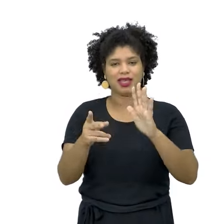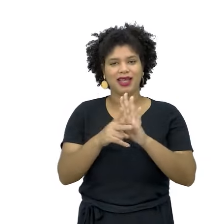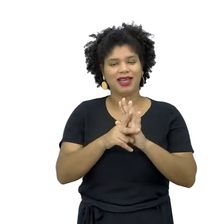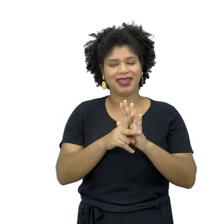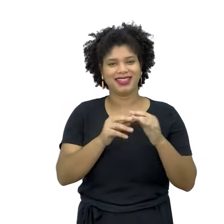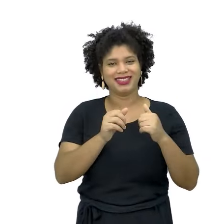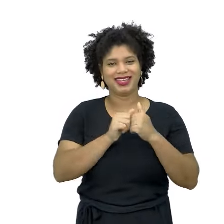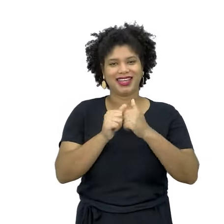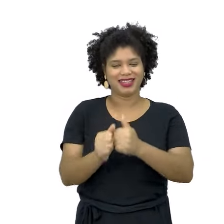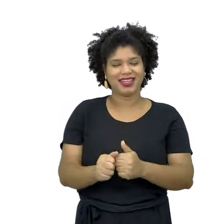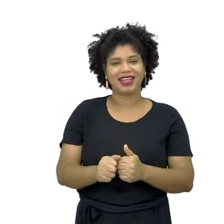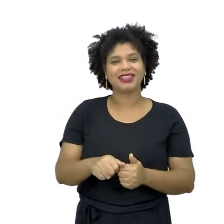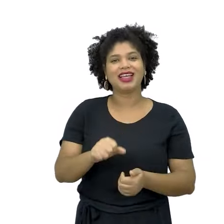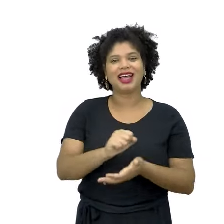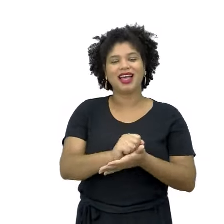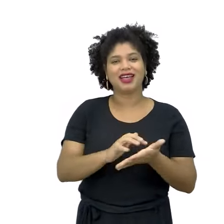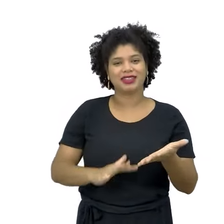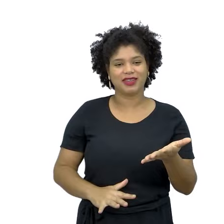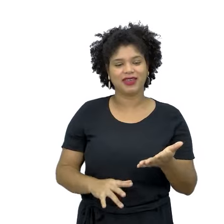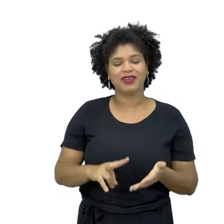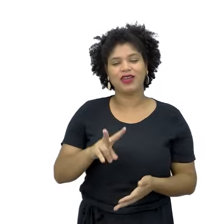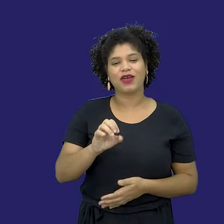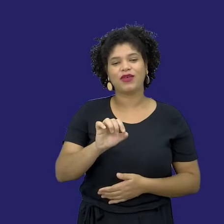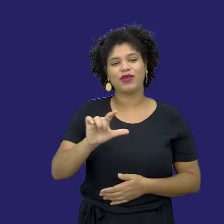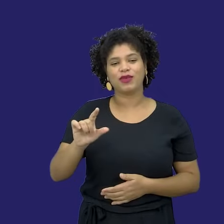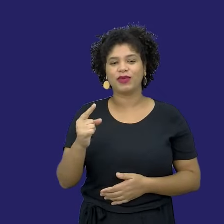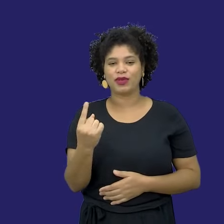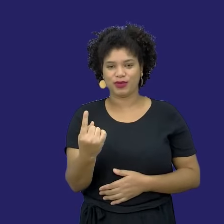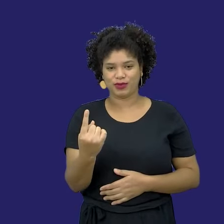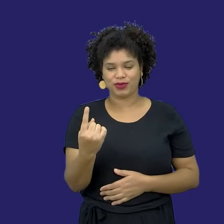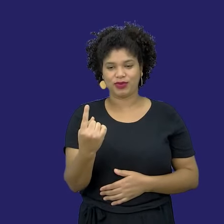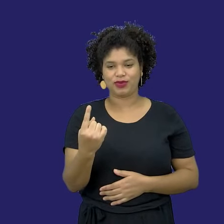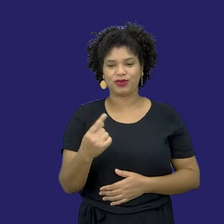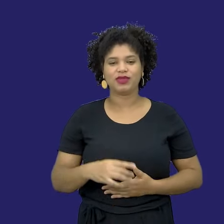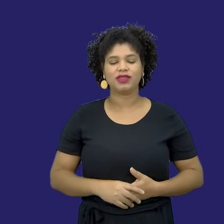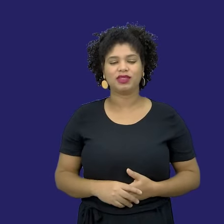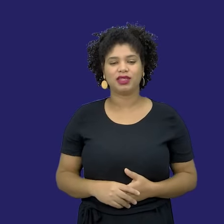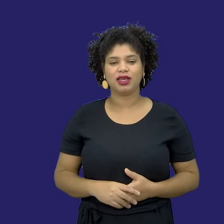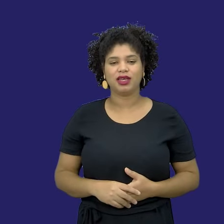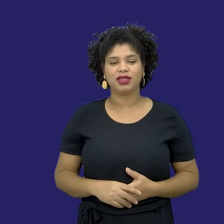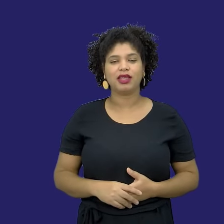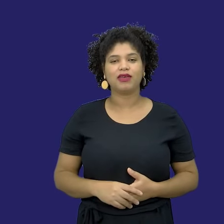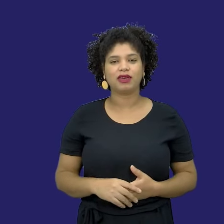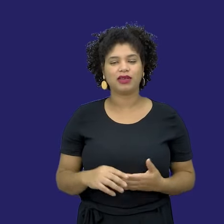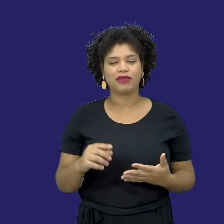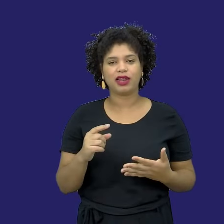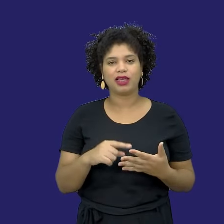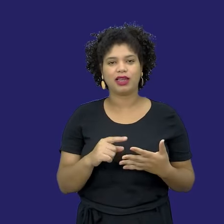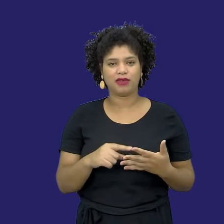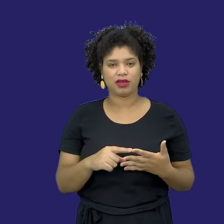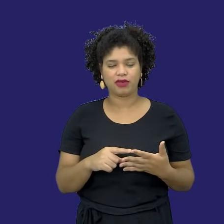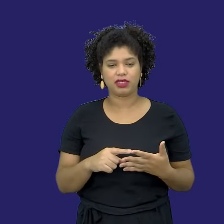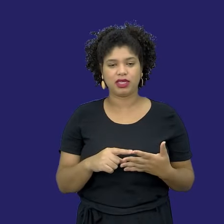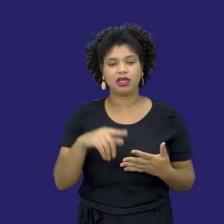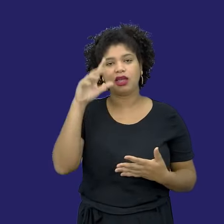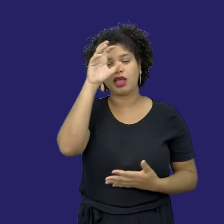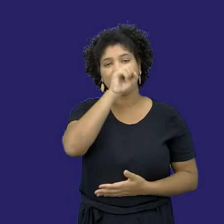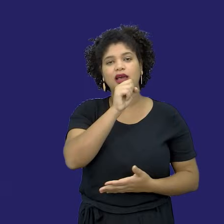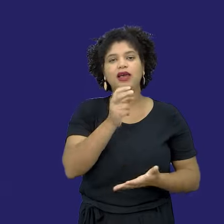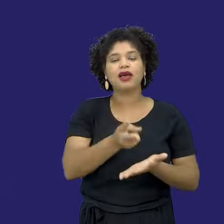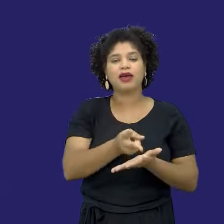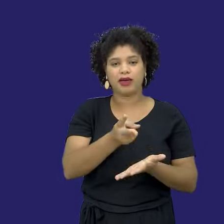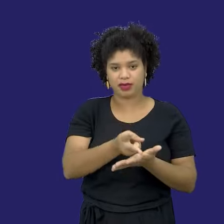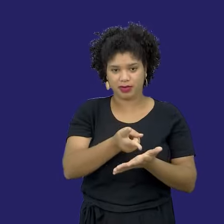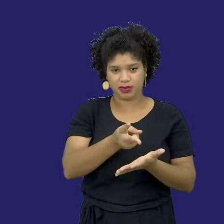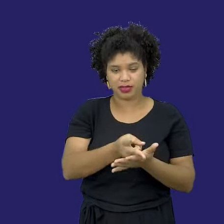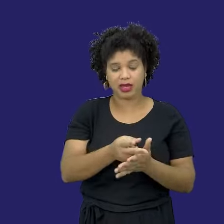sequência de atividade 1 do volume 1, do material Aprender Sempre. Vamos dar início agora ao